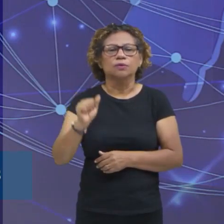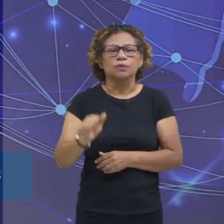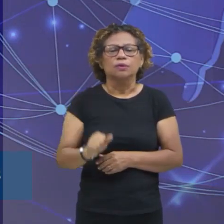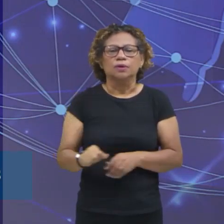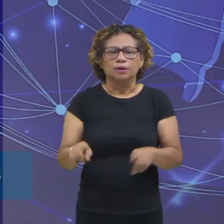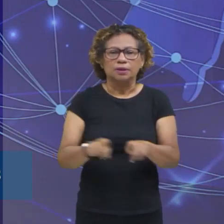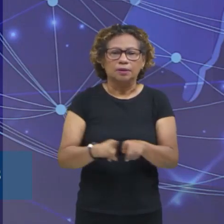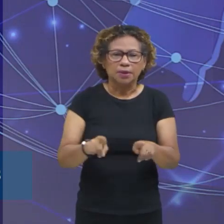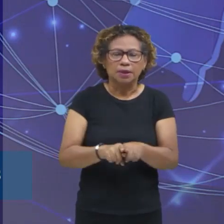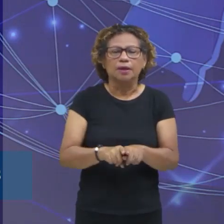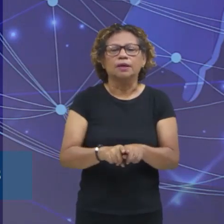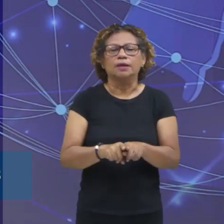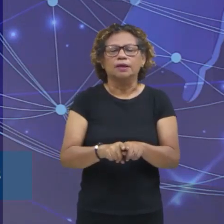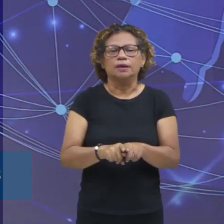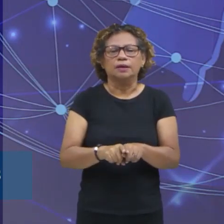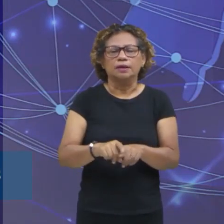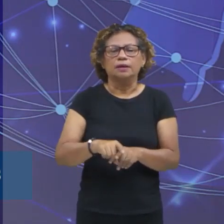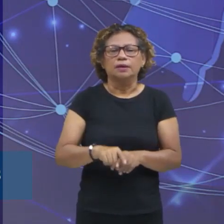Fundamental,